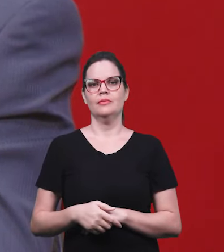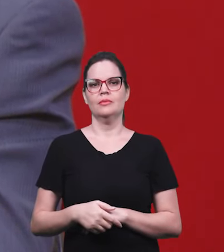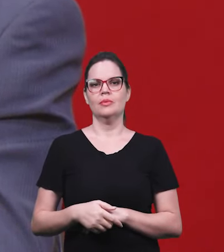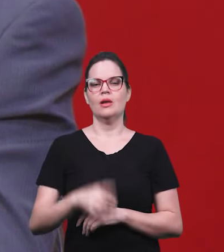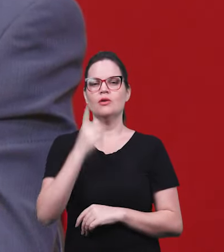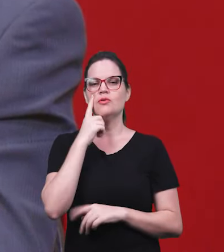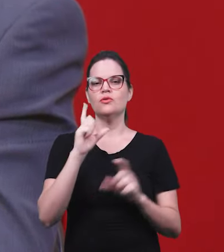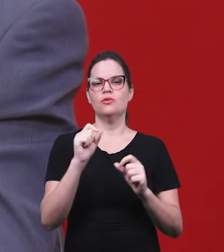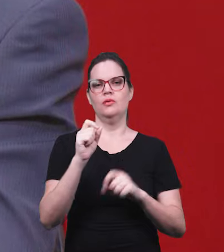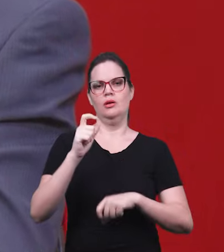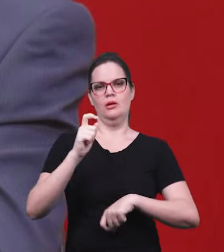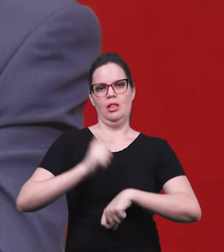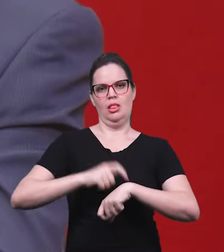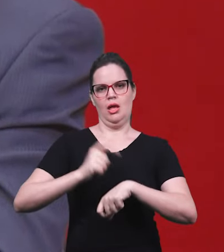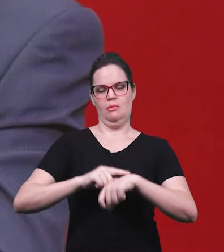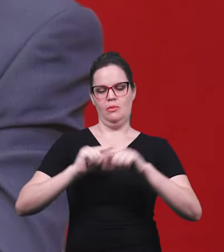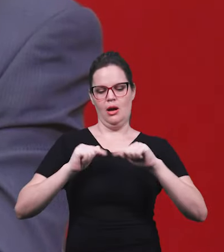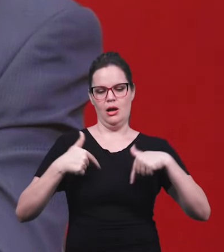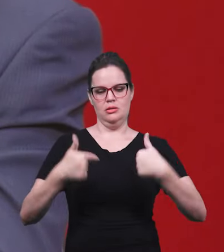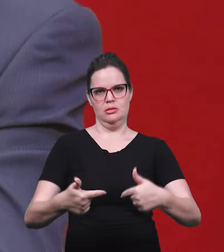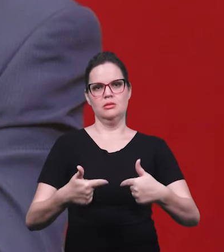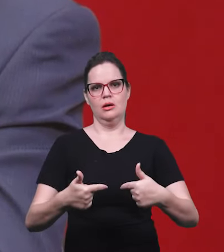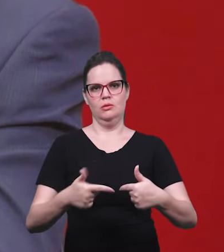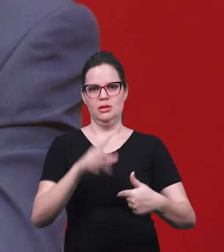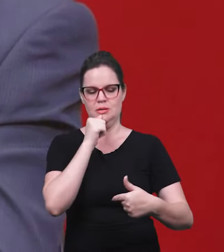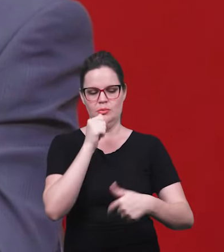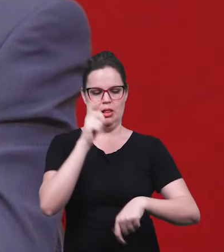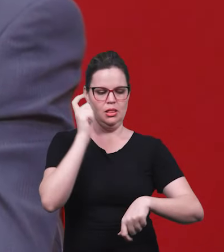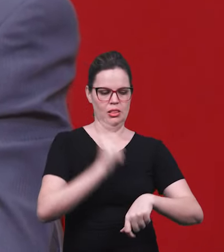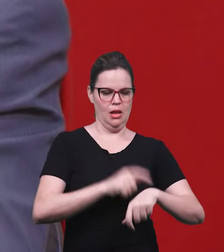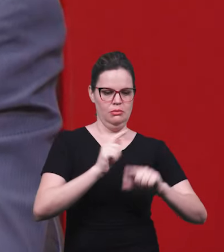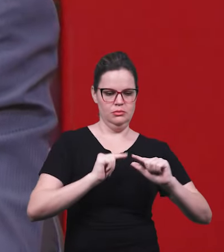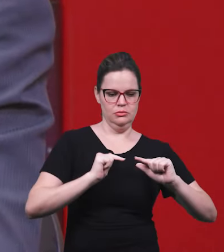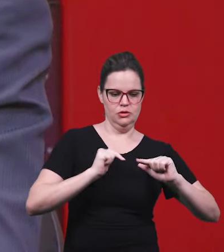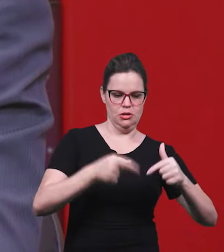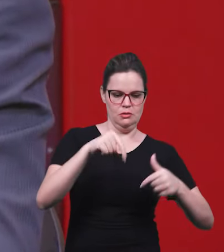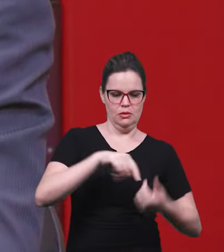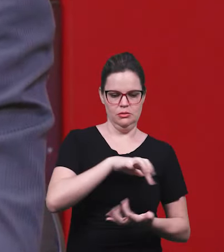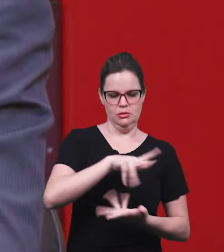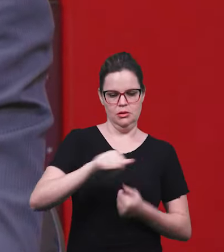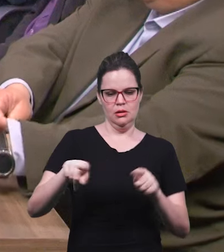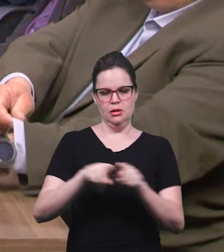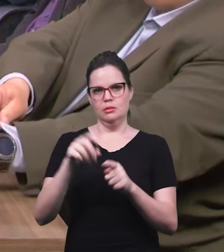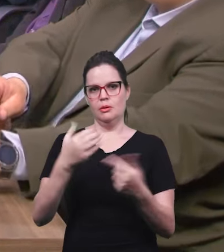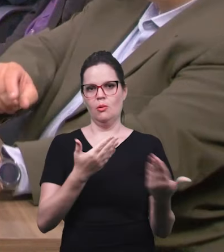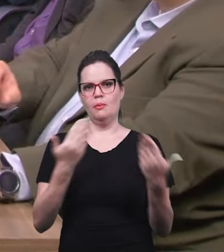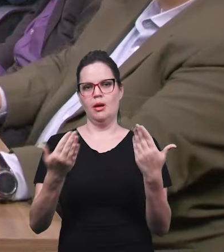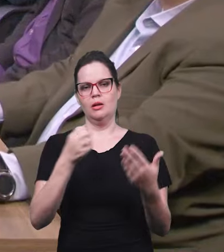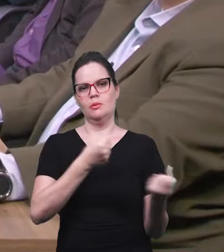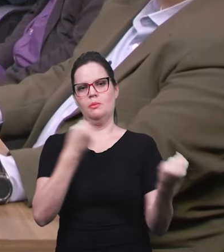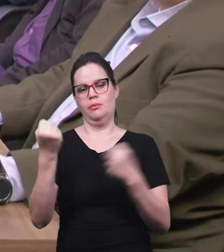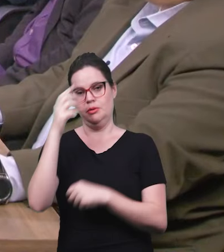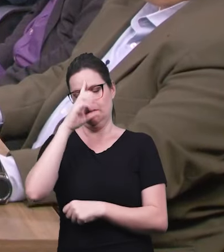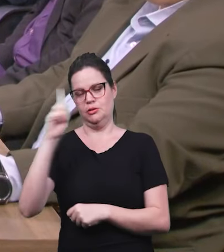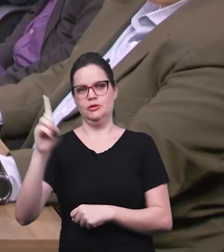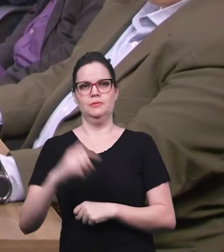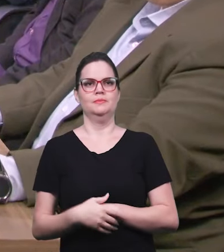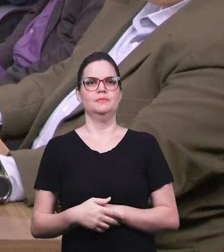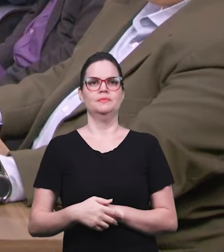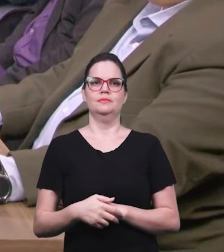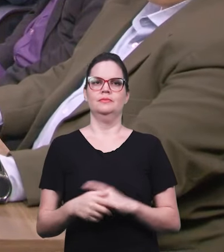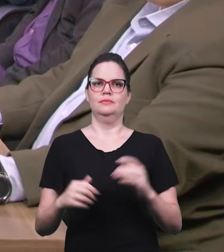existe, da energia aqui na obra criadora e do poder de Deus. Amém. A